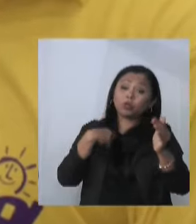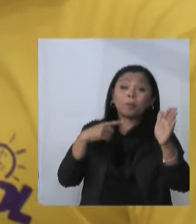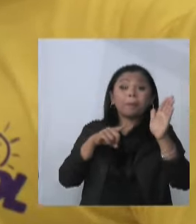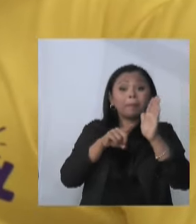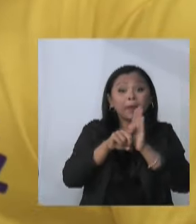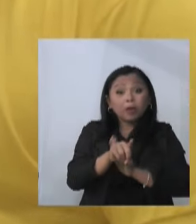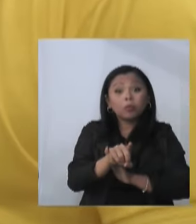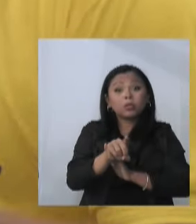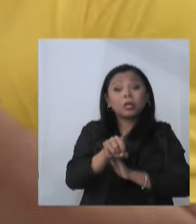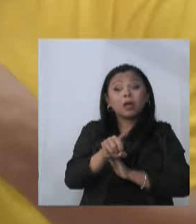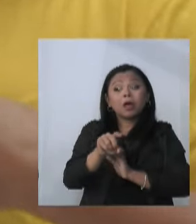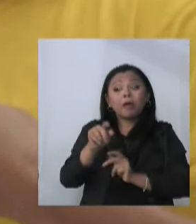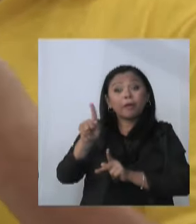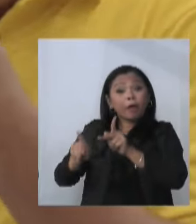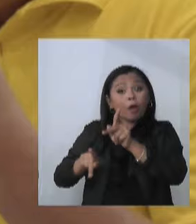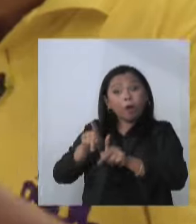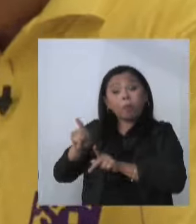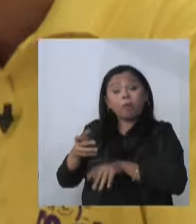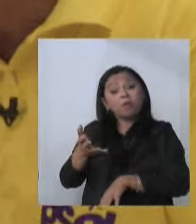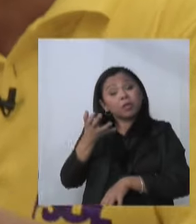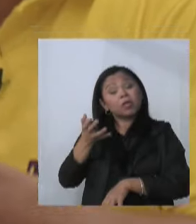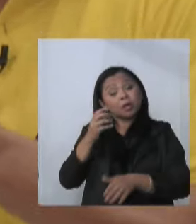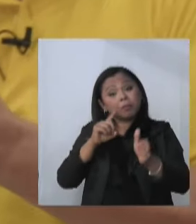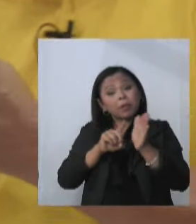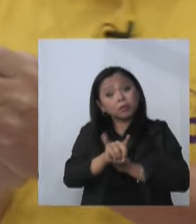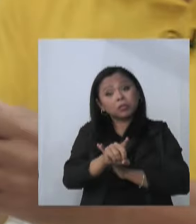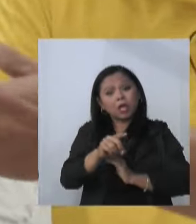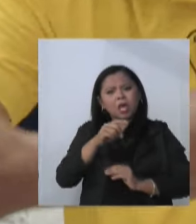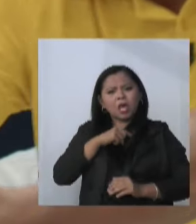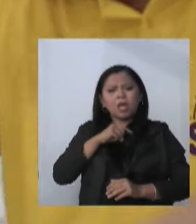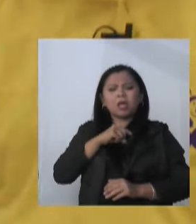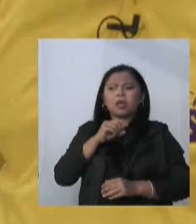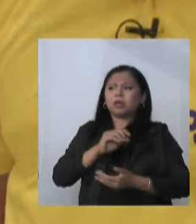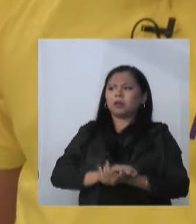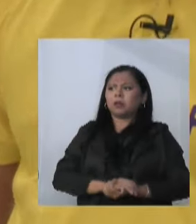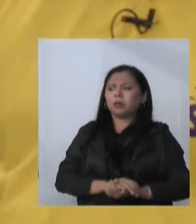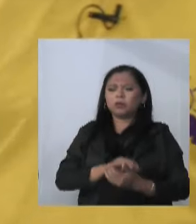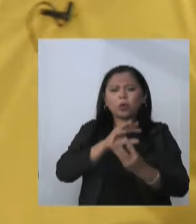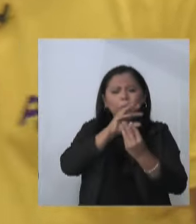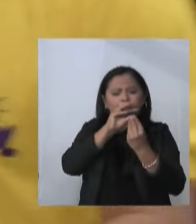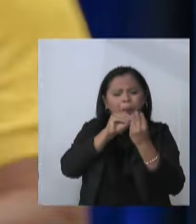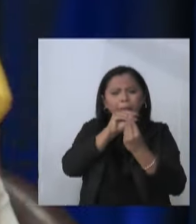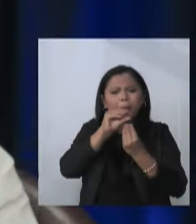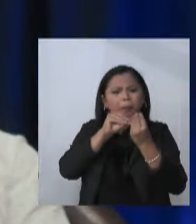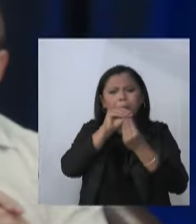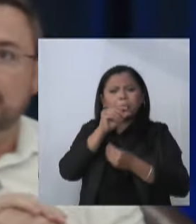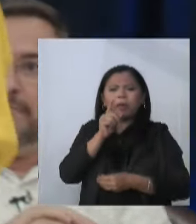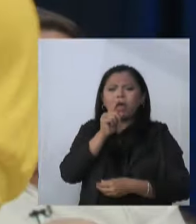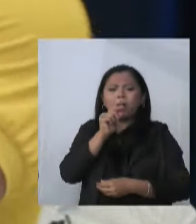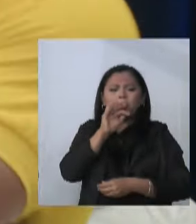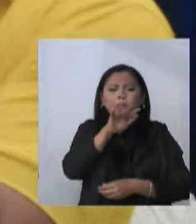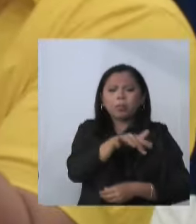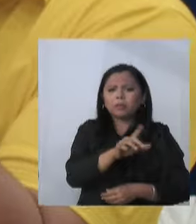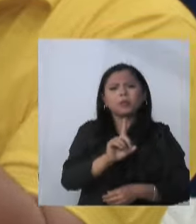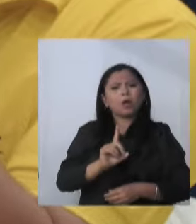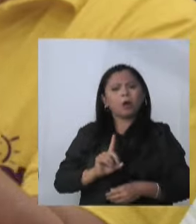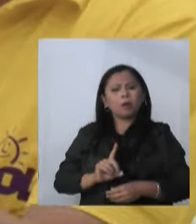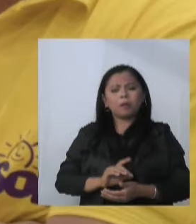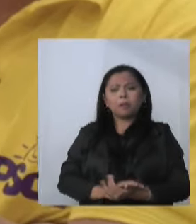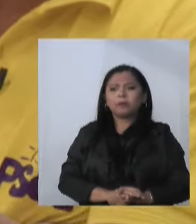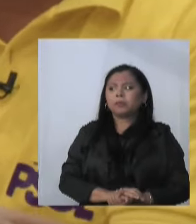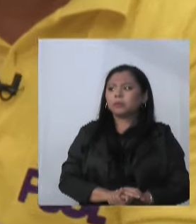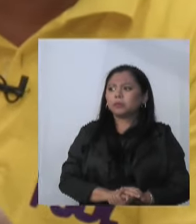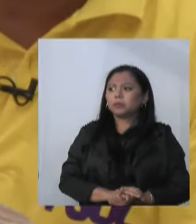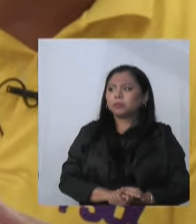povo quer lhe fazer. Não me cuspa, não. Eu estou lhe cuspindo. Pois fique distante. Está molhado. Aonde está molhado? Aqui, ó.